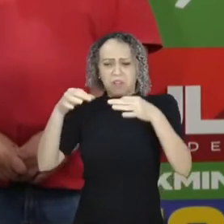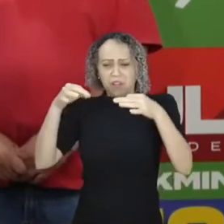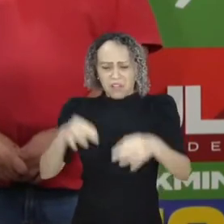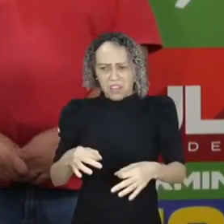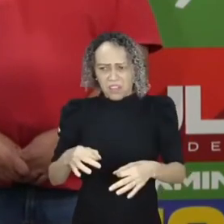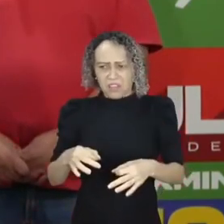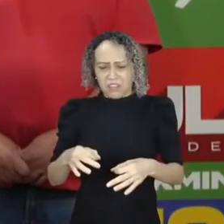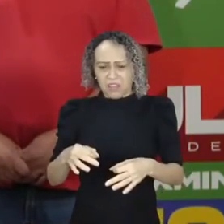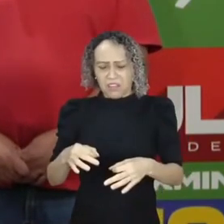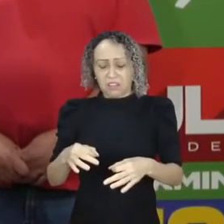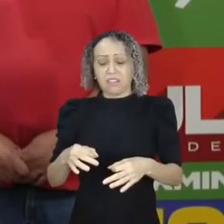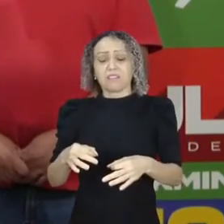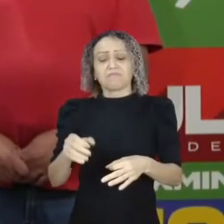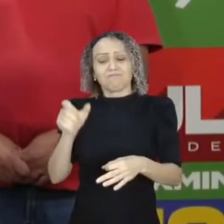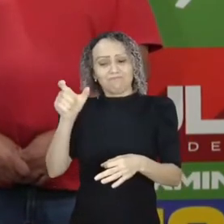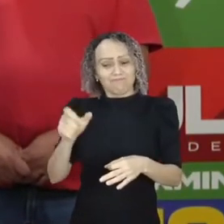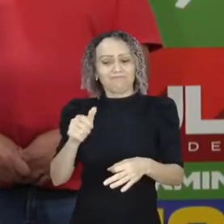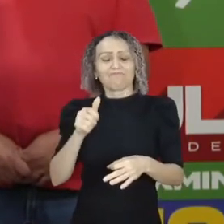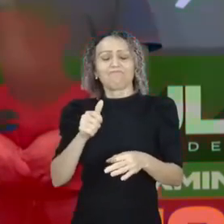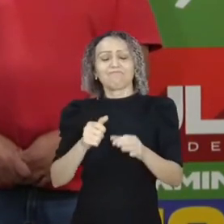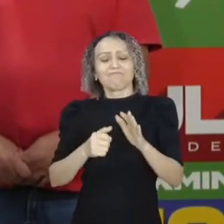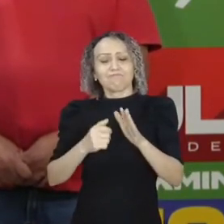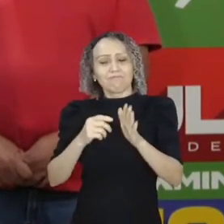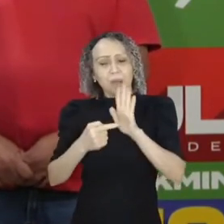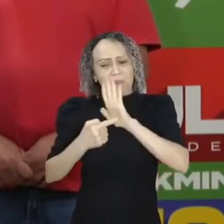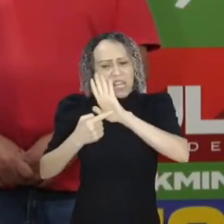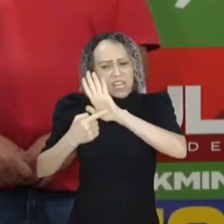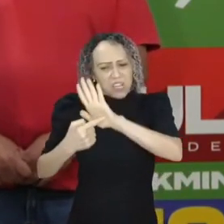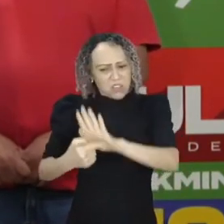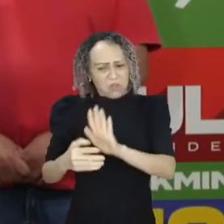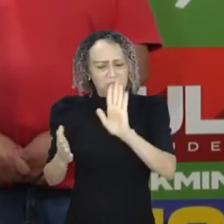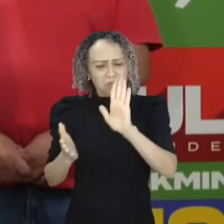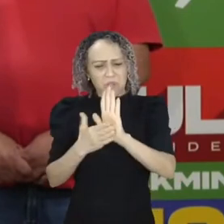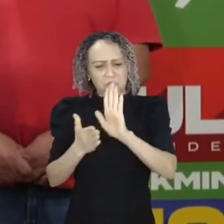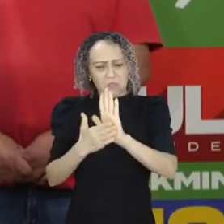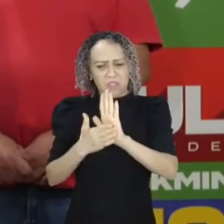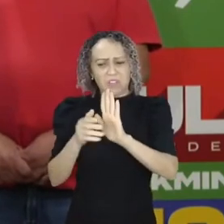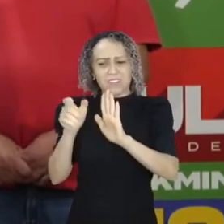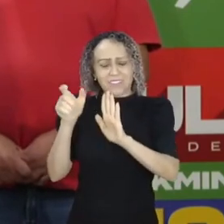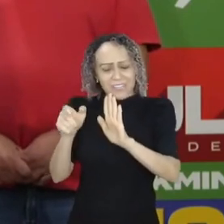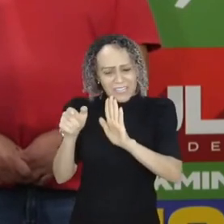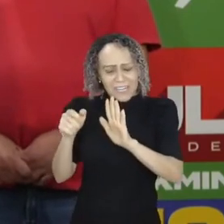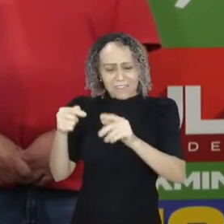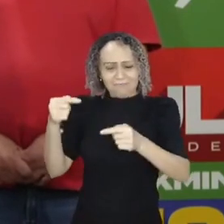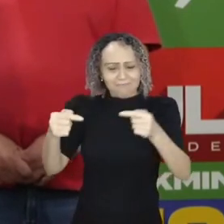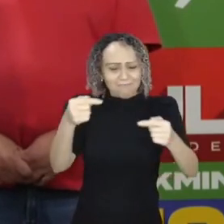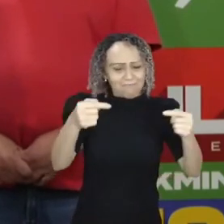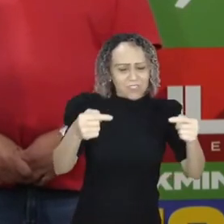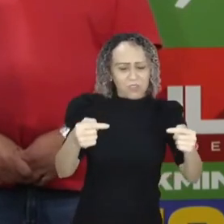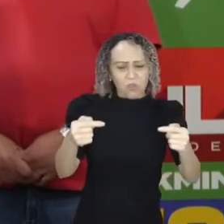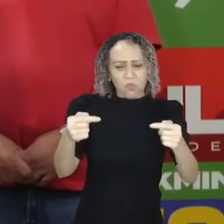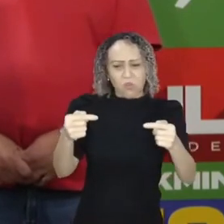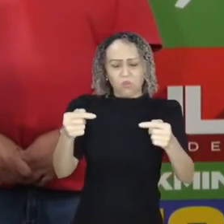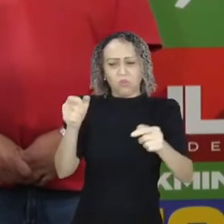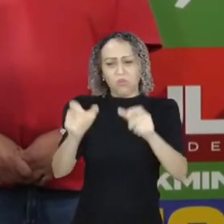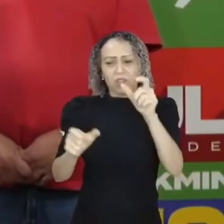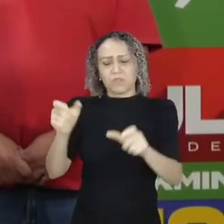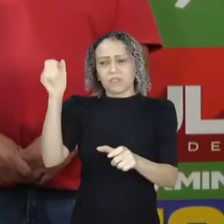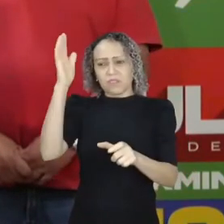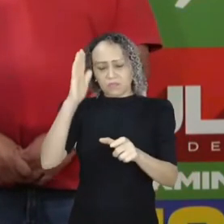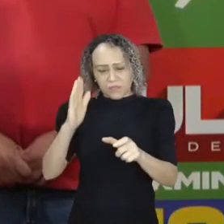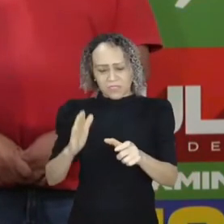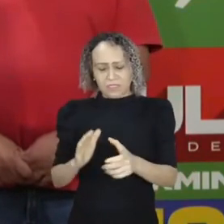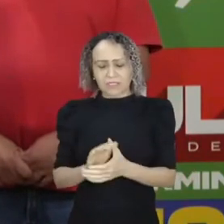procurou apresentar a proposta, procurou dialogar com o Brasil. Tanto é que ela saiu grande